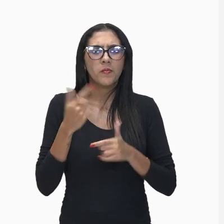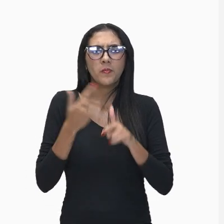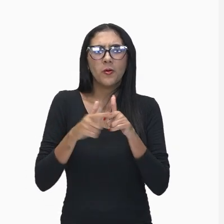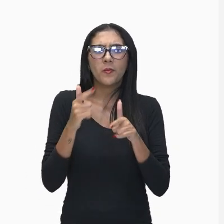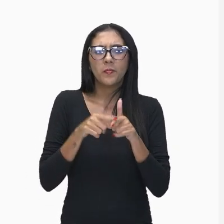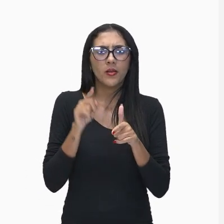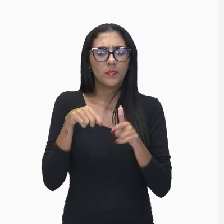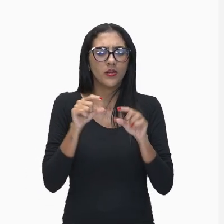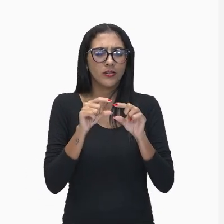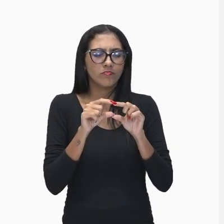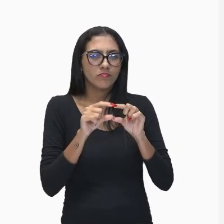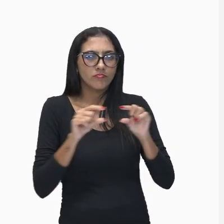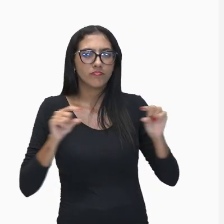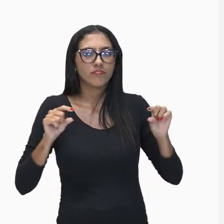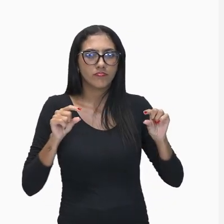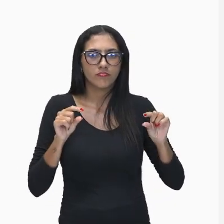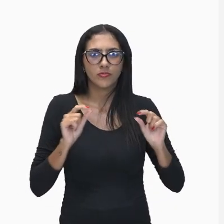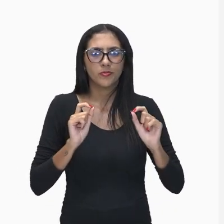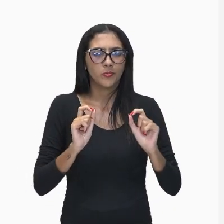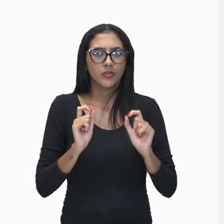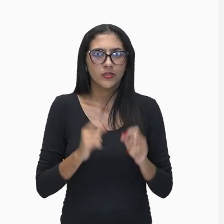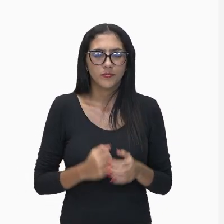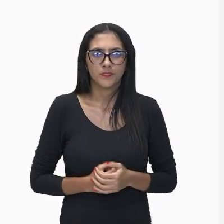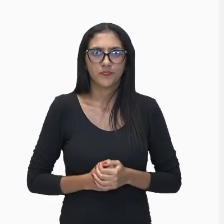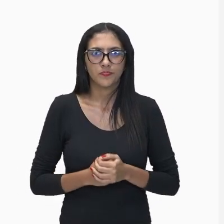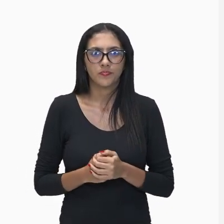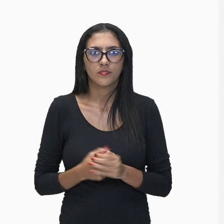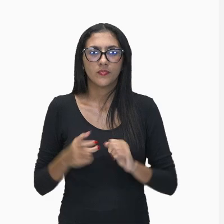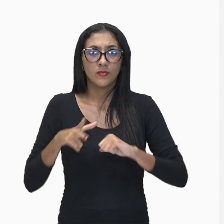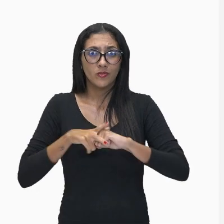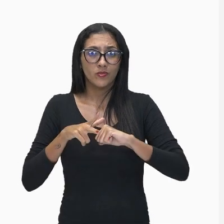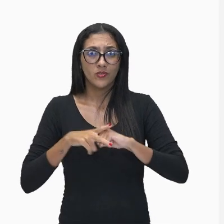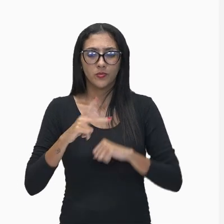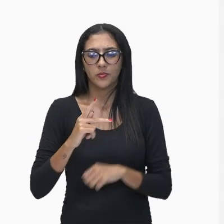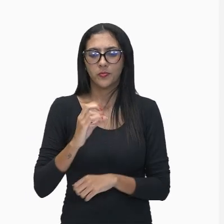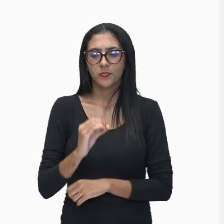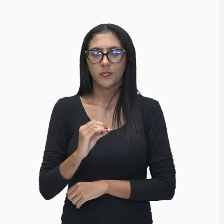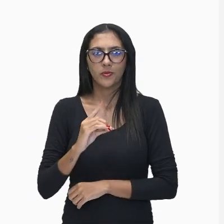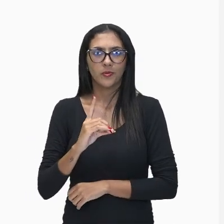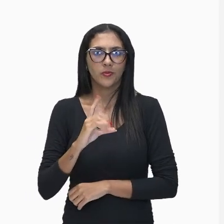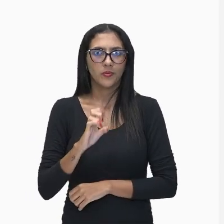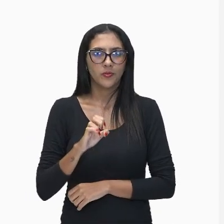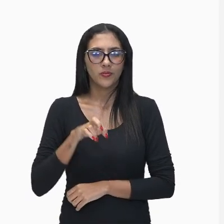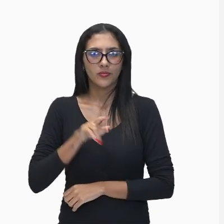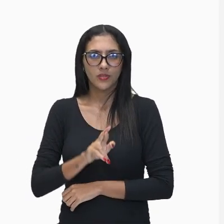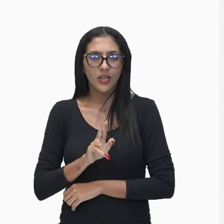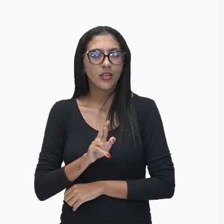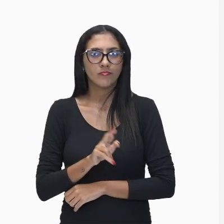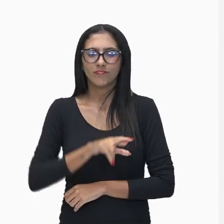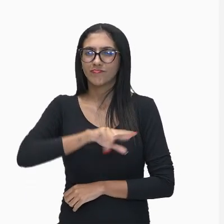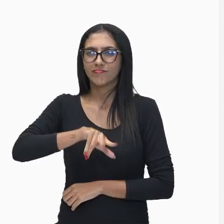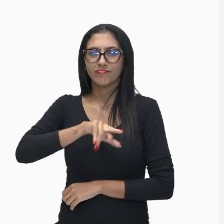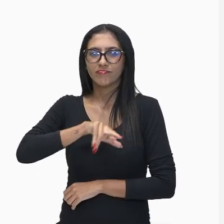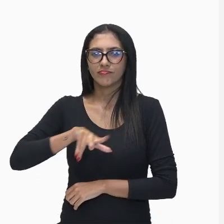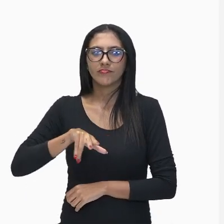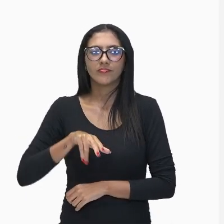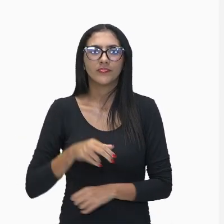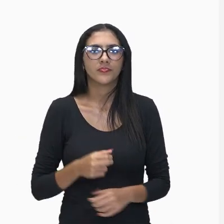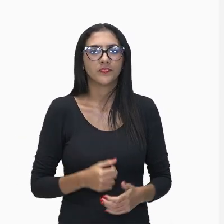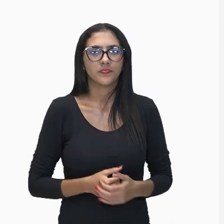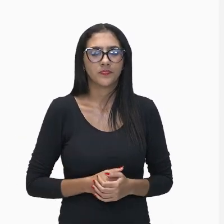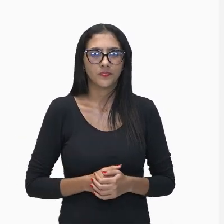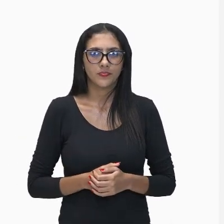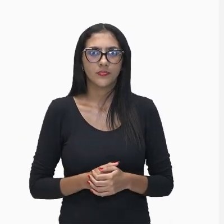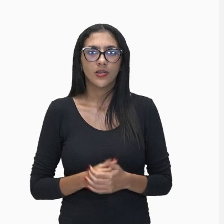Nesse contexto, o verbo poder não foi utilizado no plural. Percebe que essa regra aqui, nós vamos falar agora